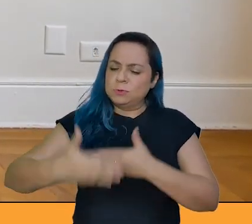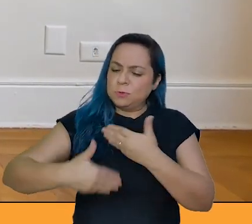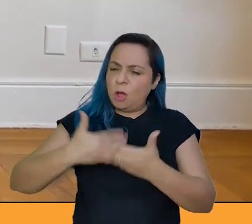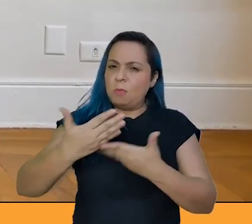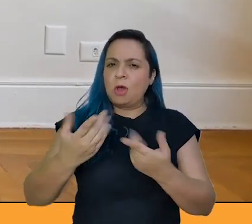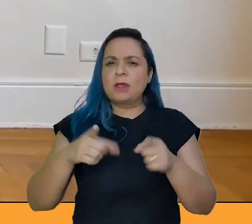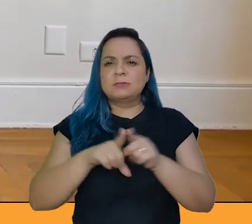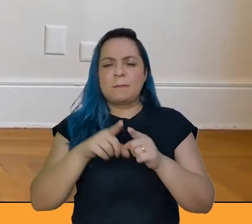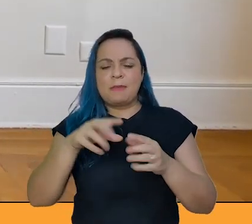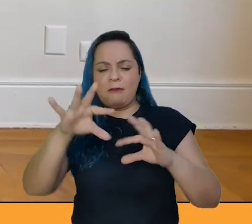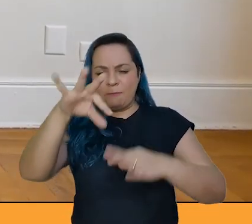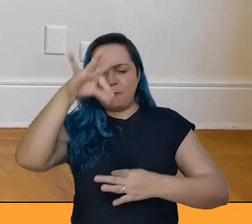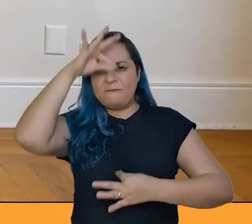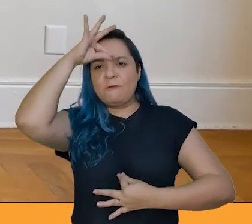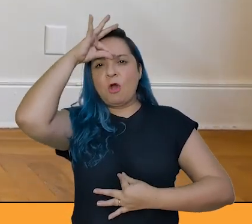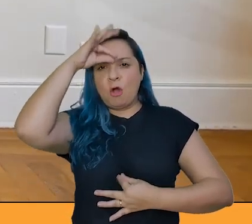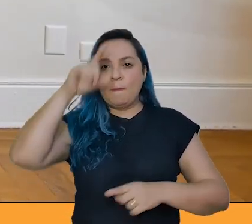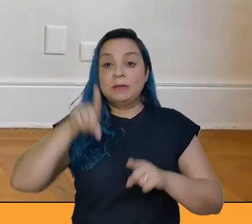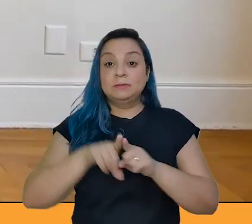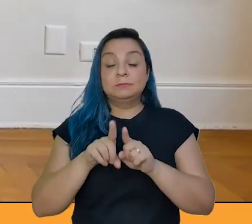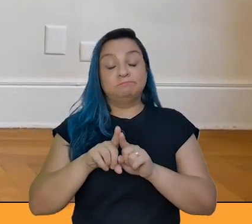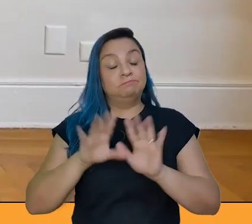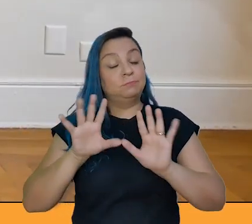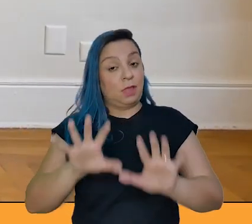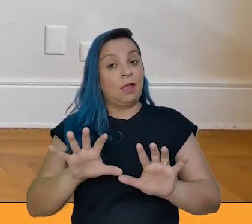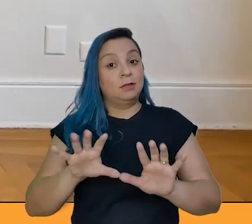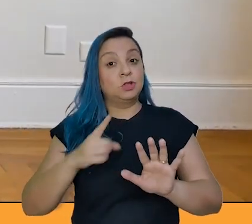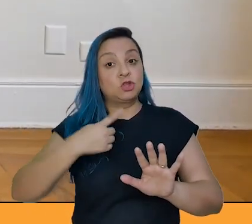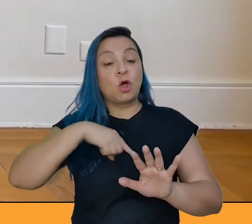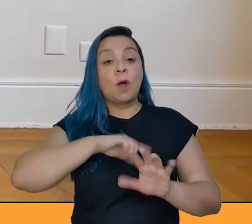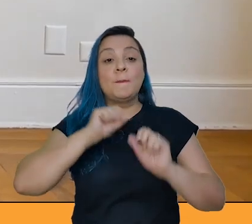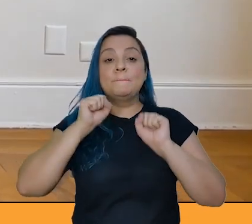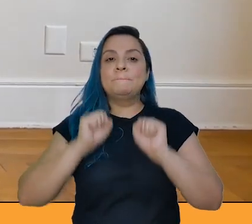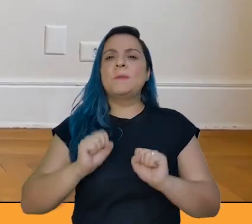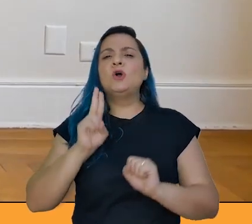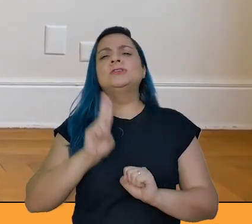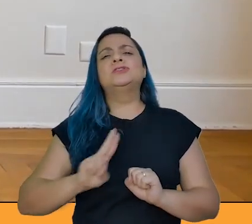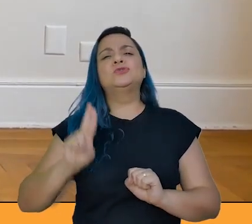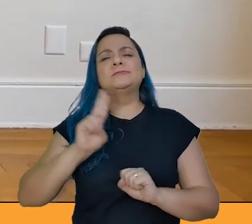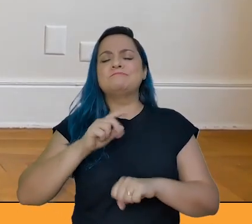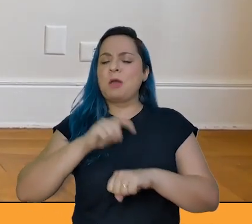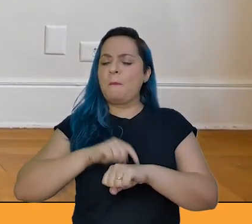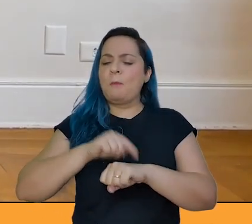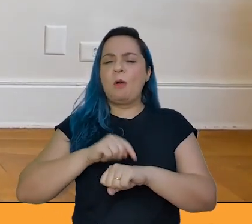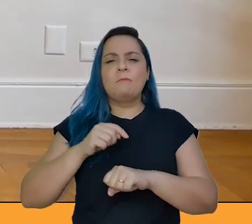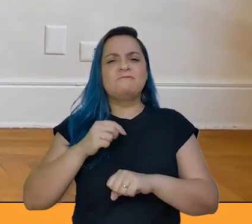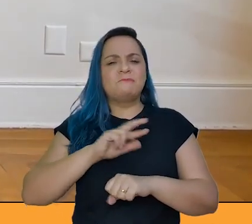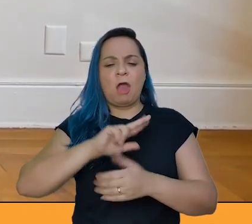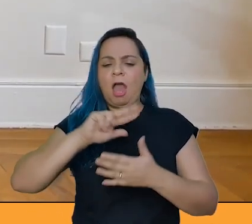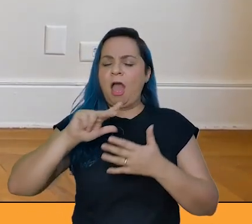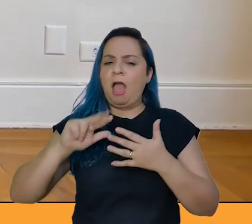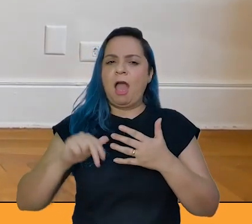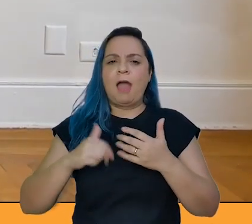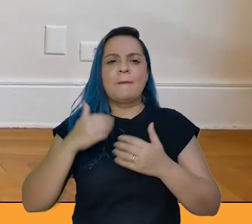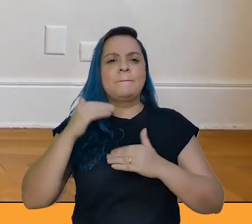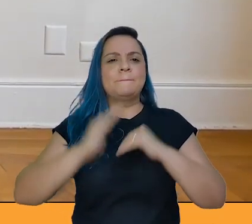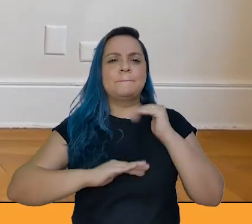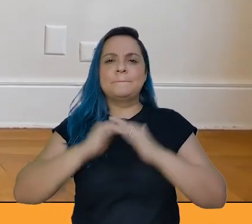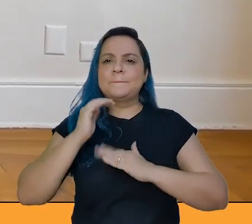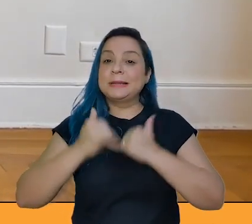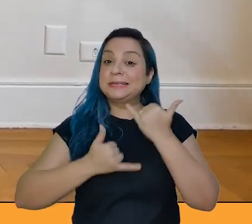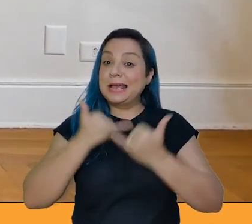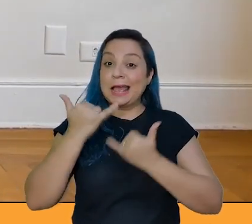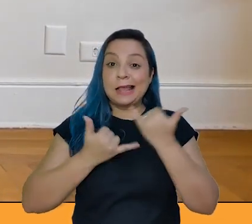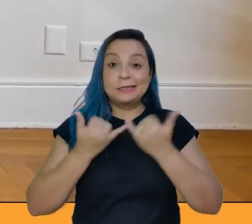durabilidade, em performance. Mas é isso, a gente pode usar em vários momentos esse jogo, essa